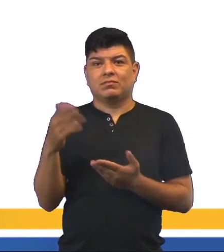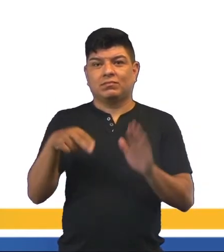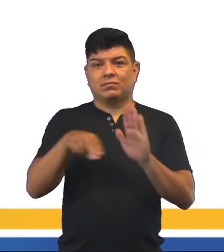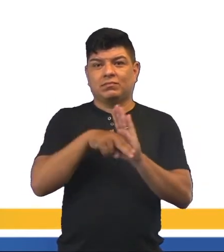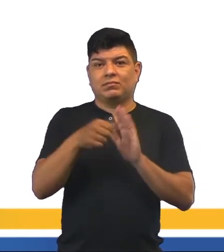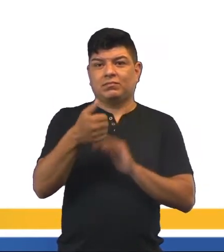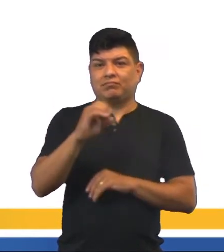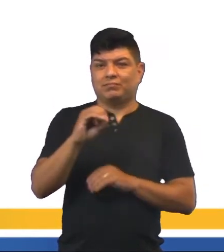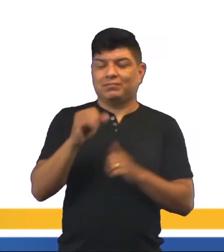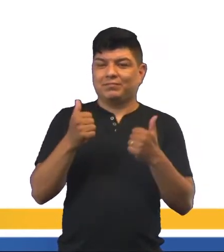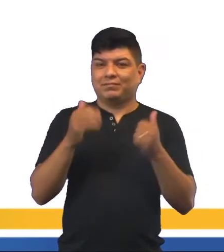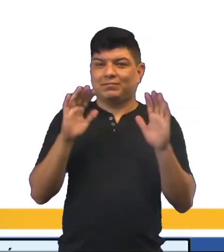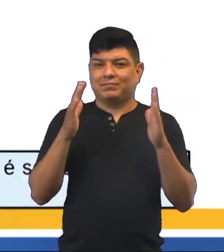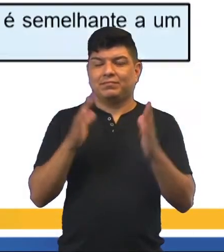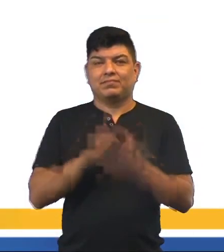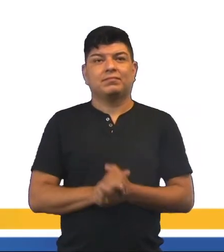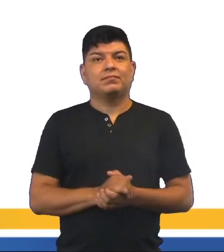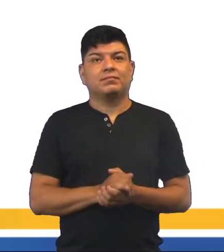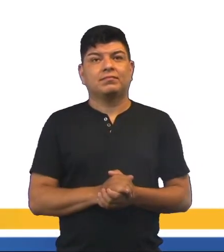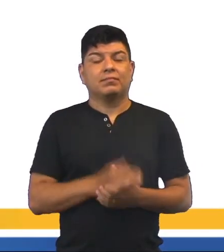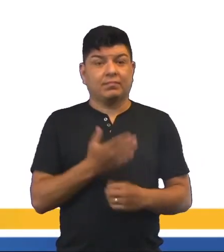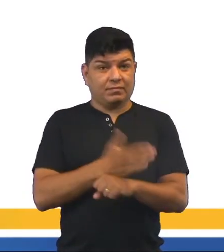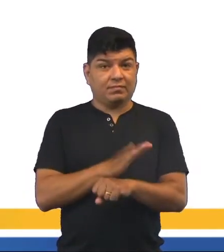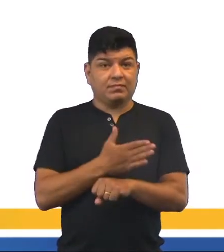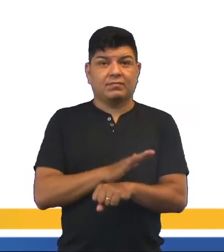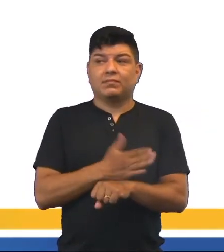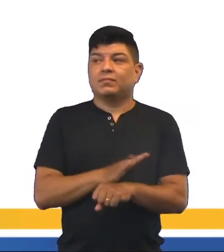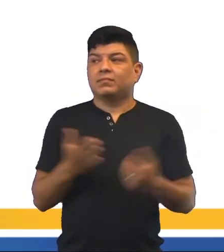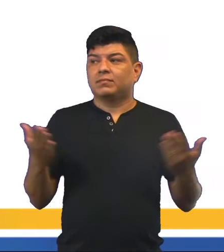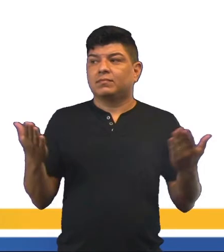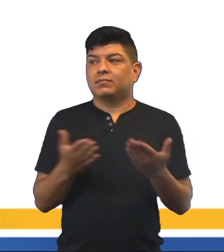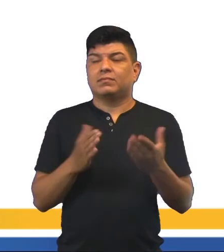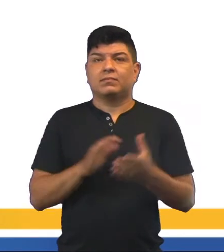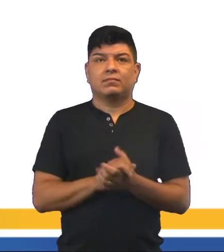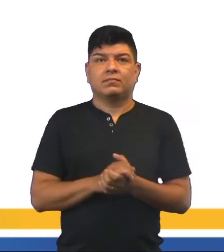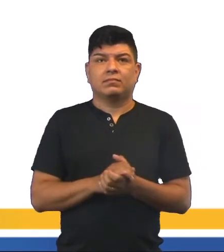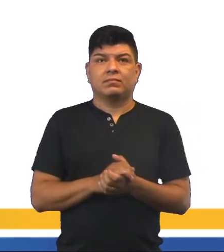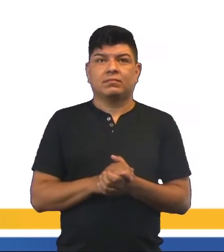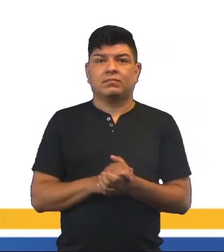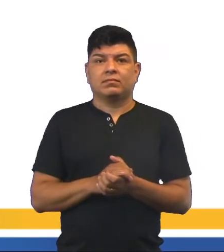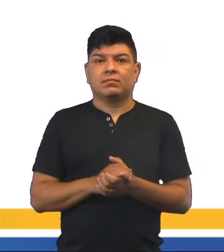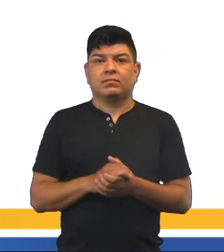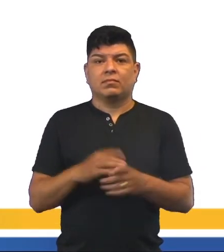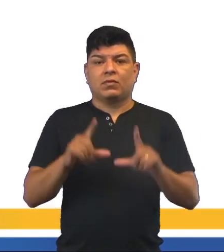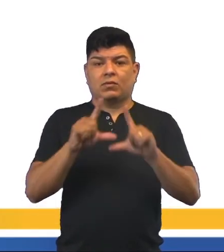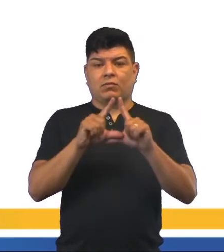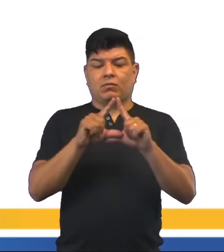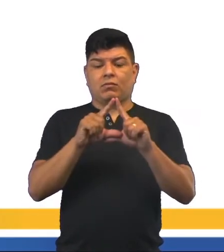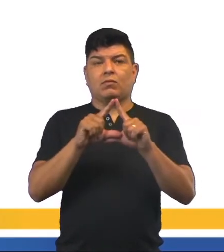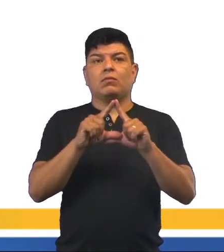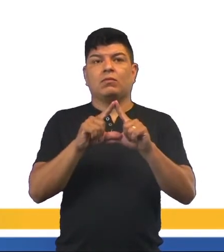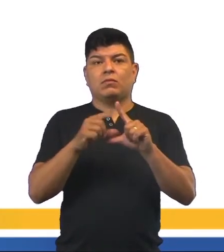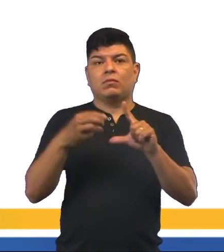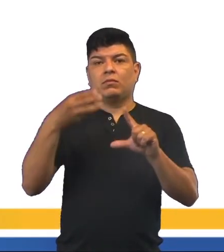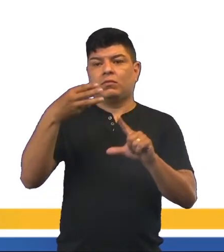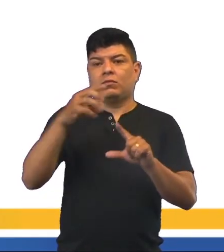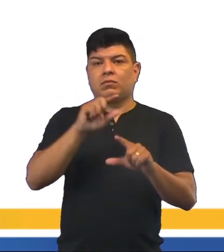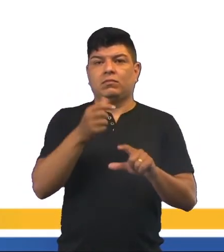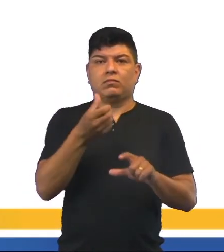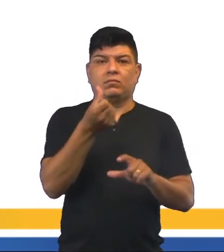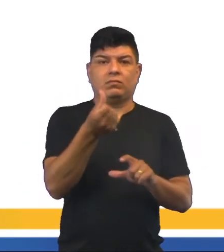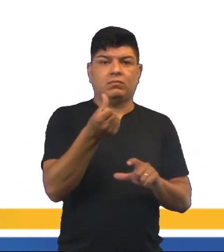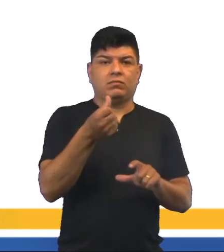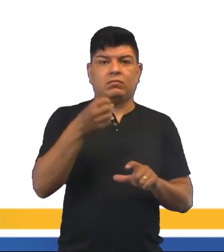entendeu até aqui. Vamos praticar? Os lados de um triângulo medem